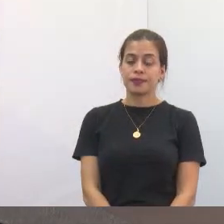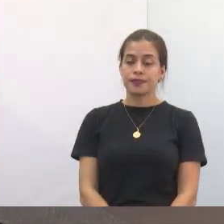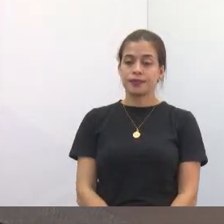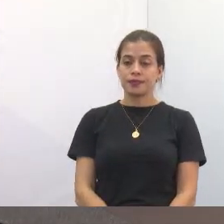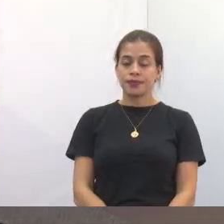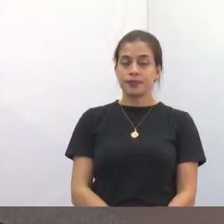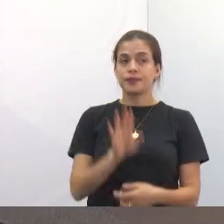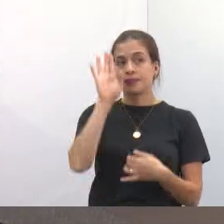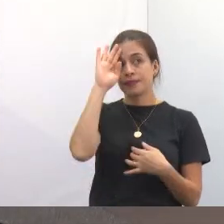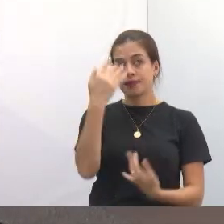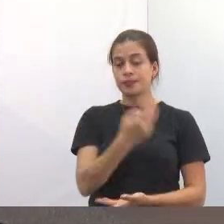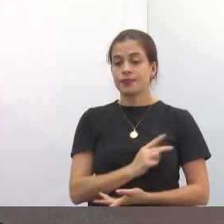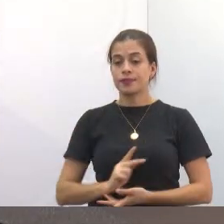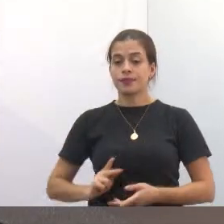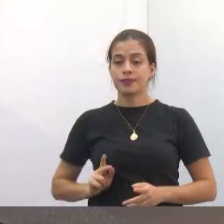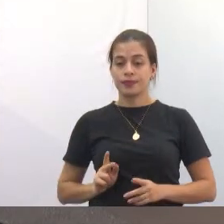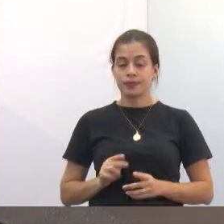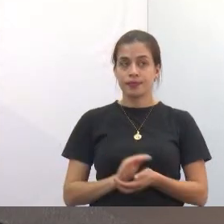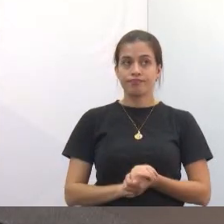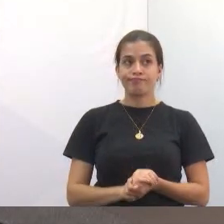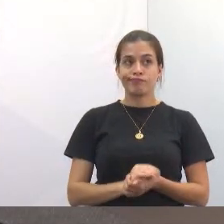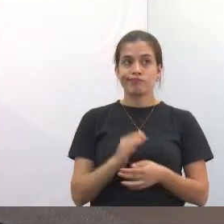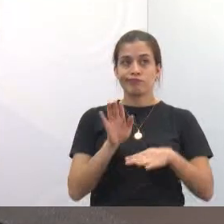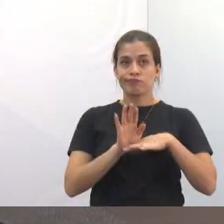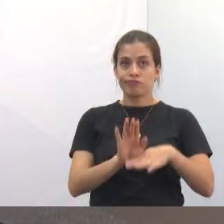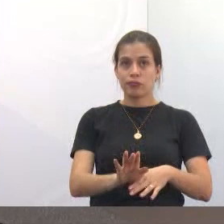Seletivo, senhor presidente, em atendimento ao ofício